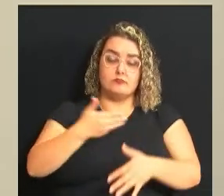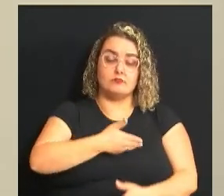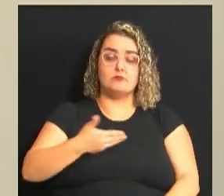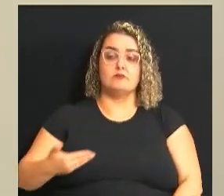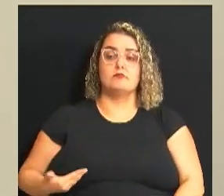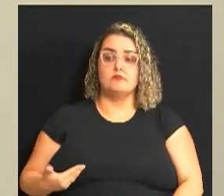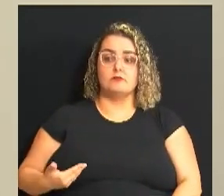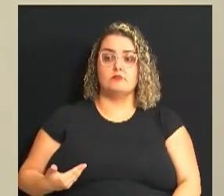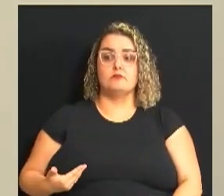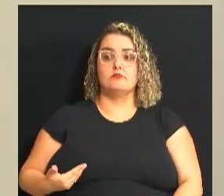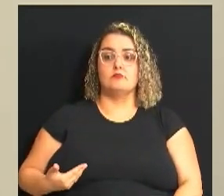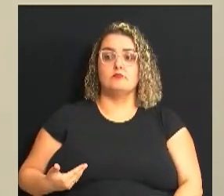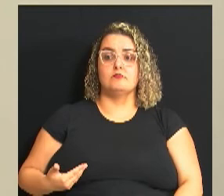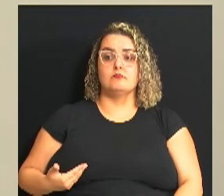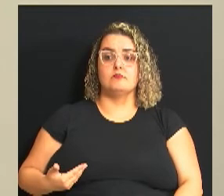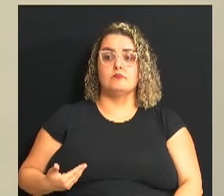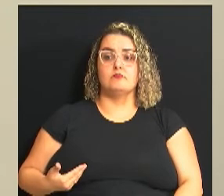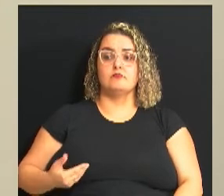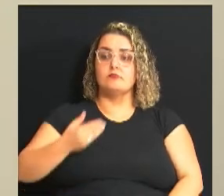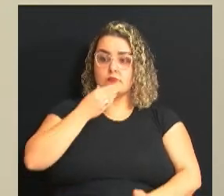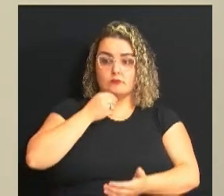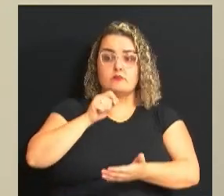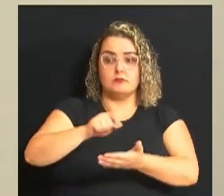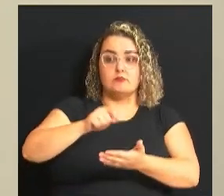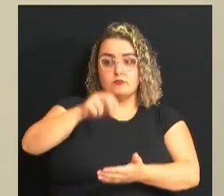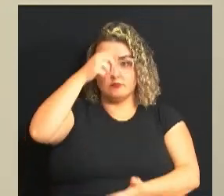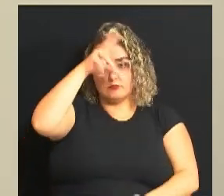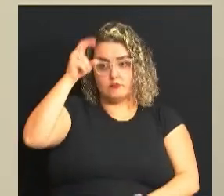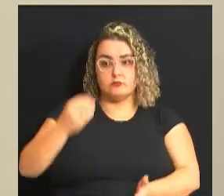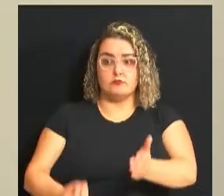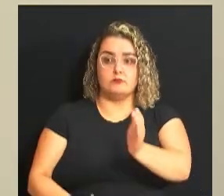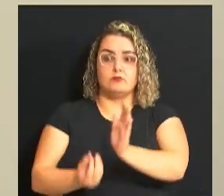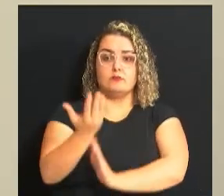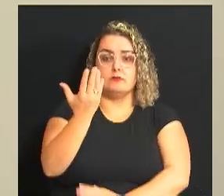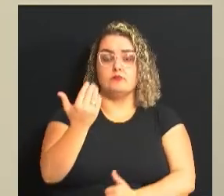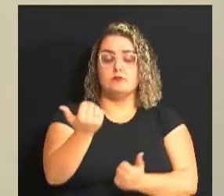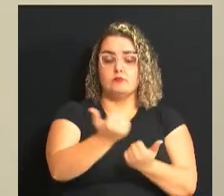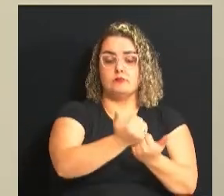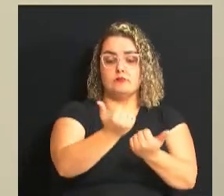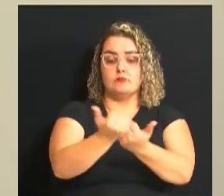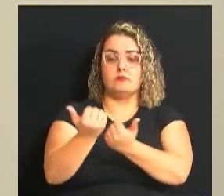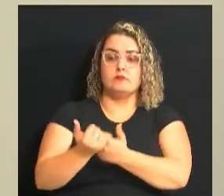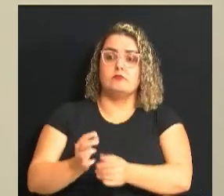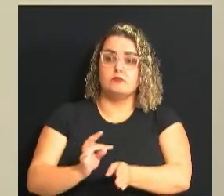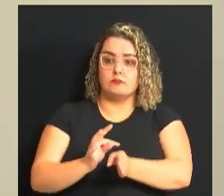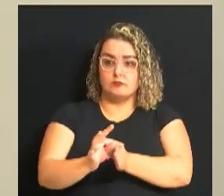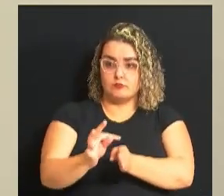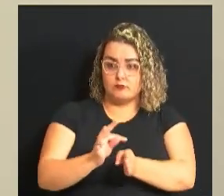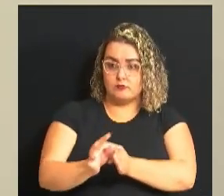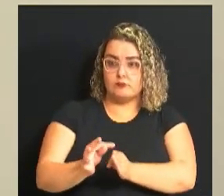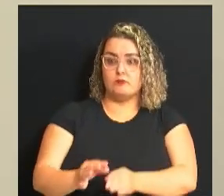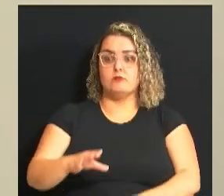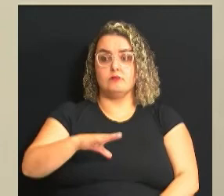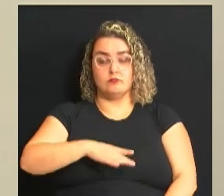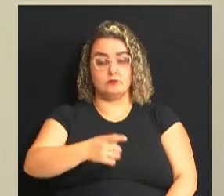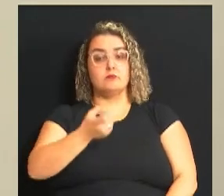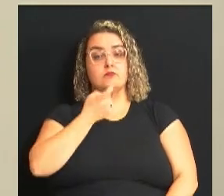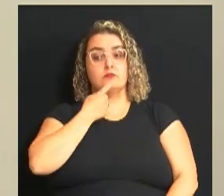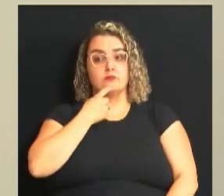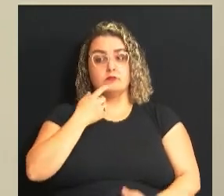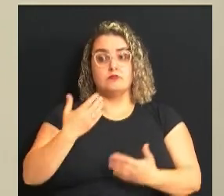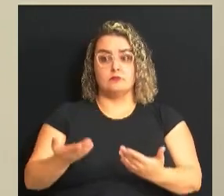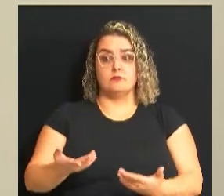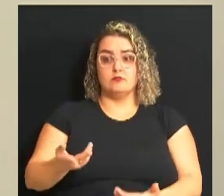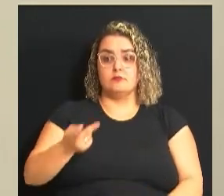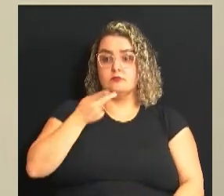pública, de autoria também do prefeito, que cria cargos de conselheiro tutelar no município de Campinas. Como disse